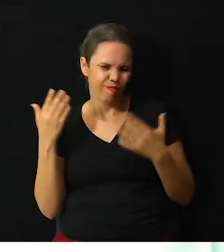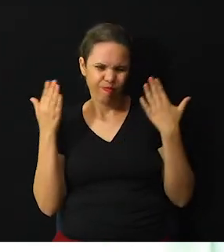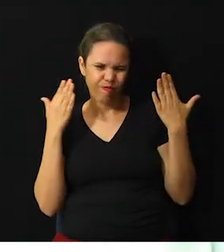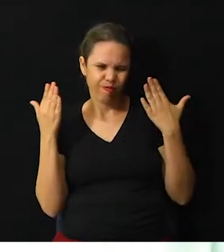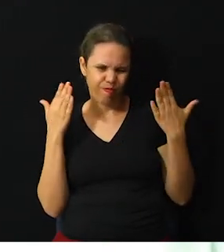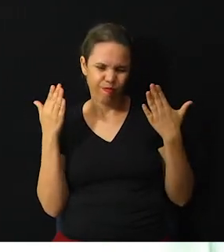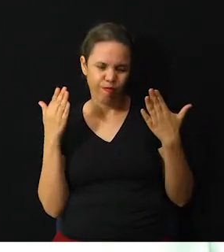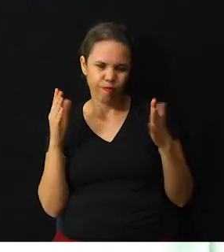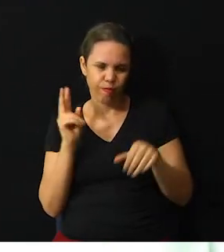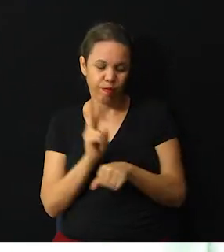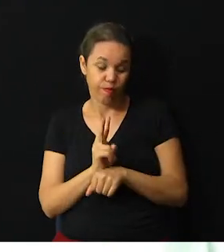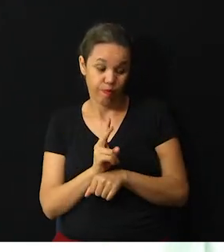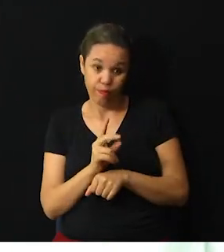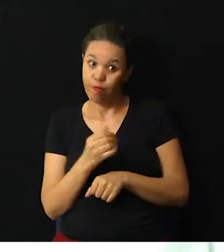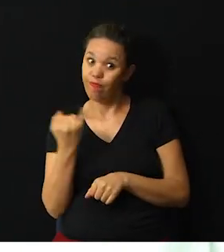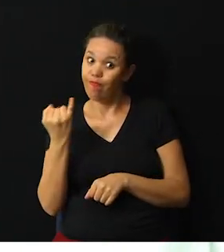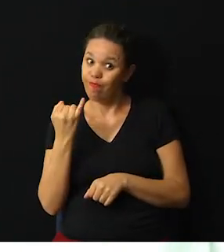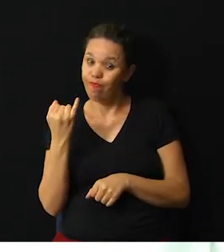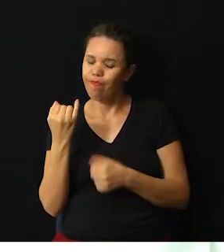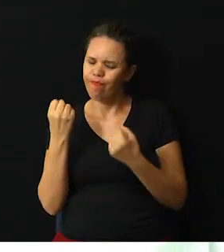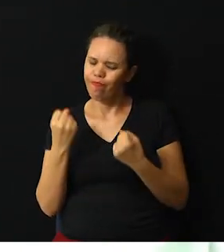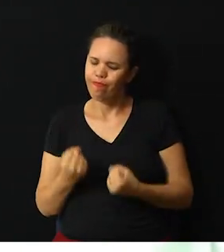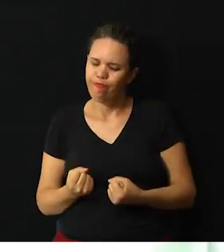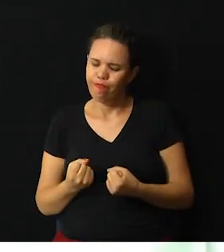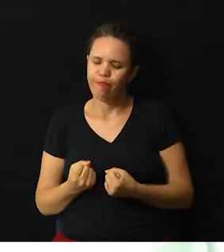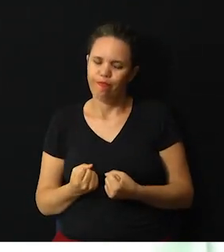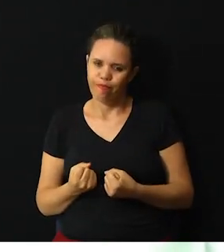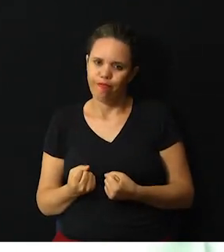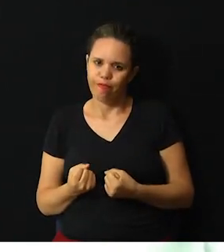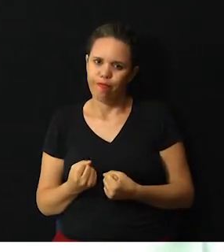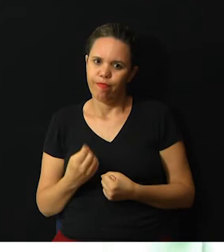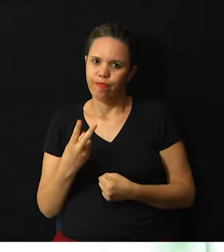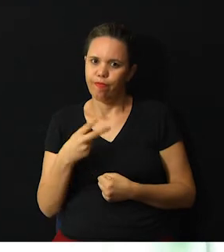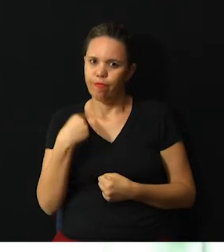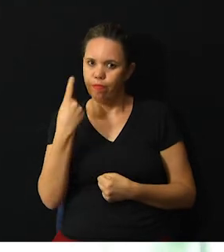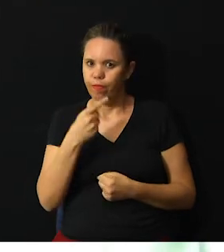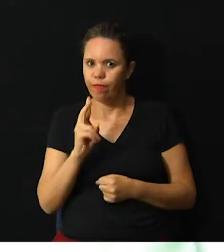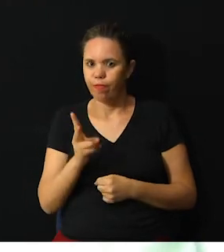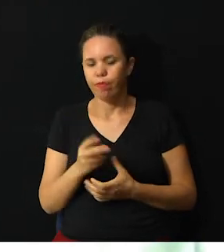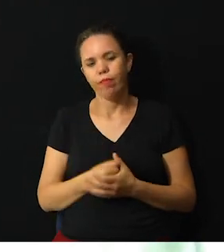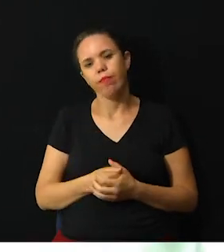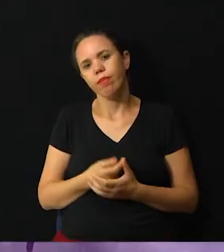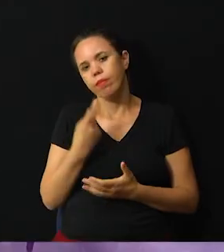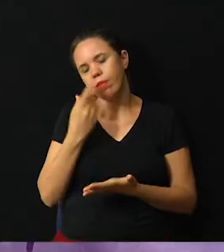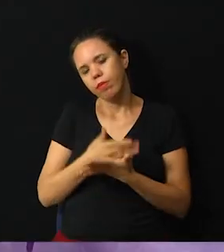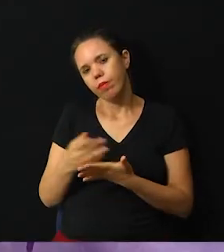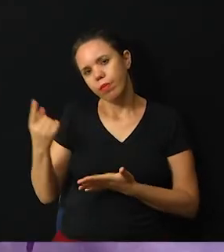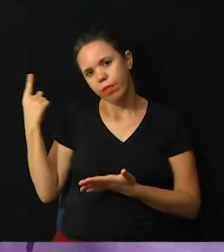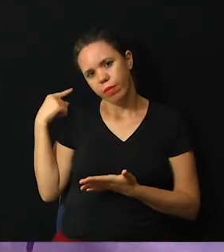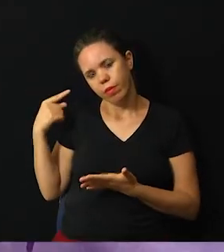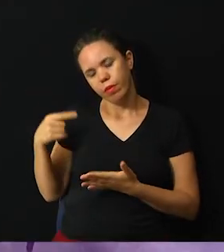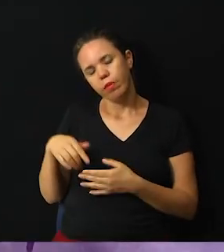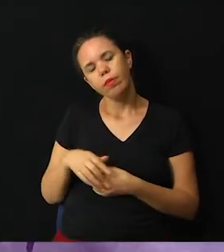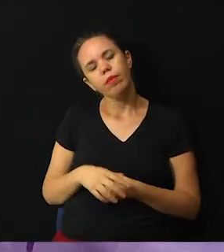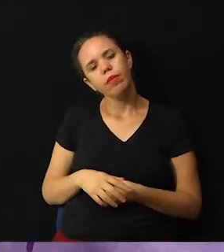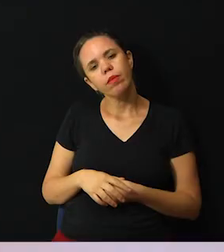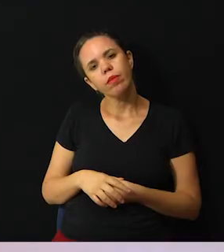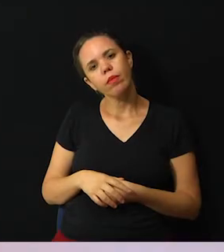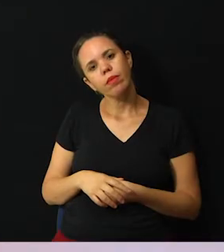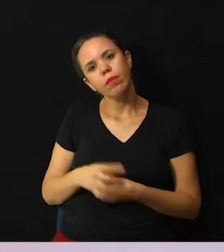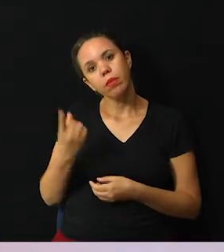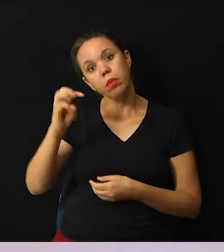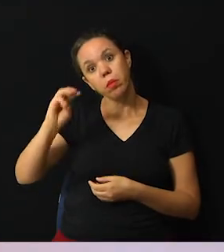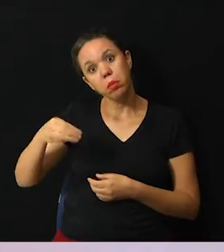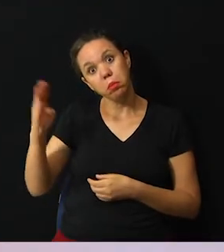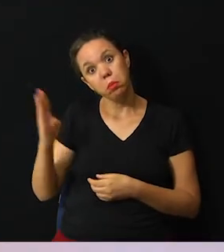demanda psicológica de quem cuida que é bastante pesada e é 24 horas por dia, né? Doutora, eu disse logo no começo da nossa conversa, mais